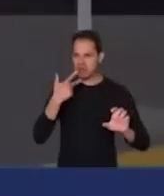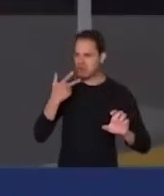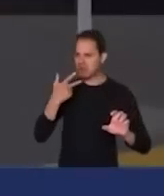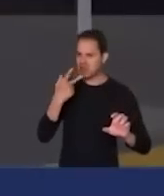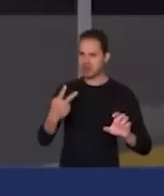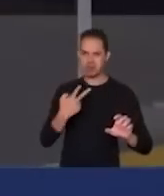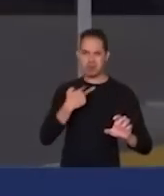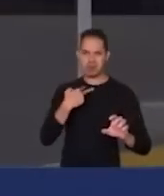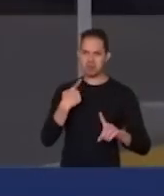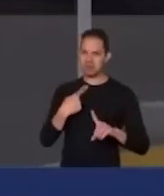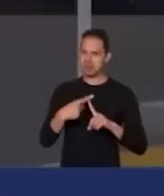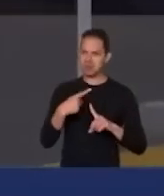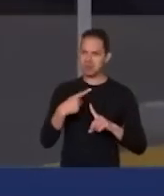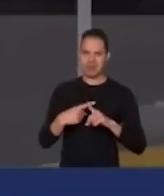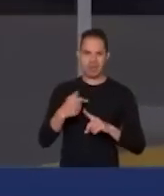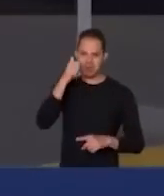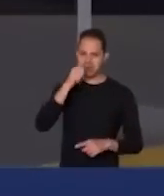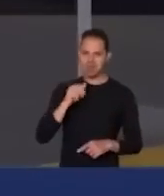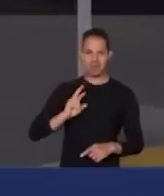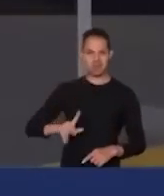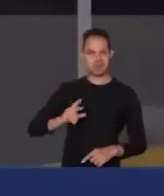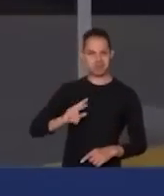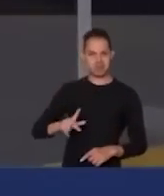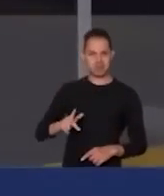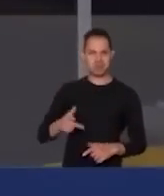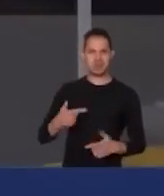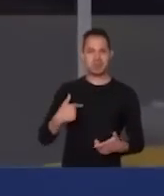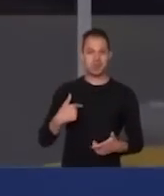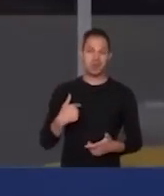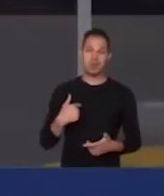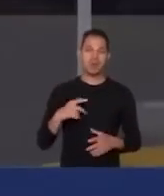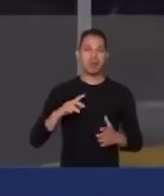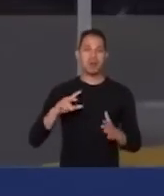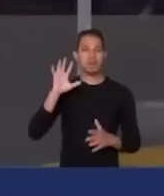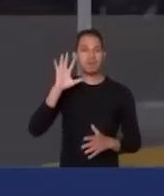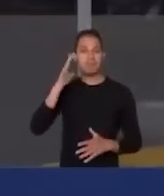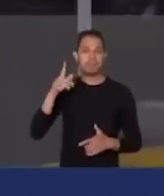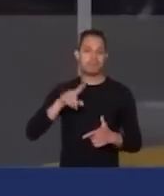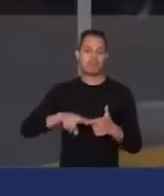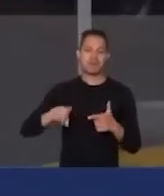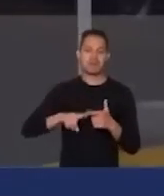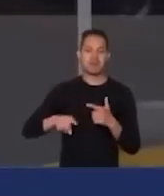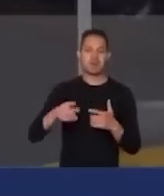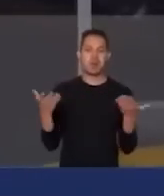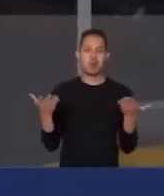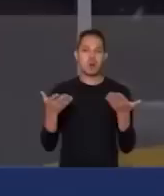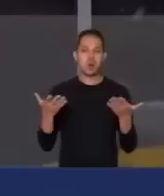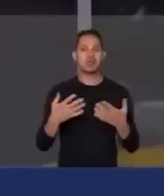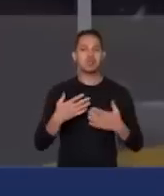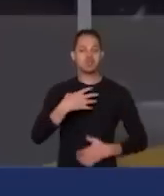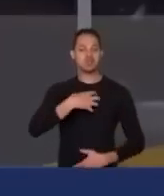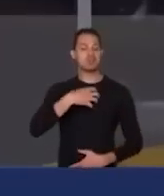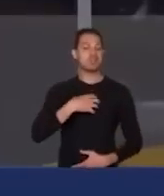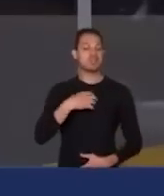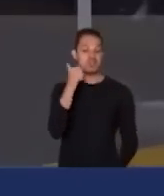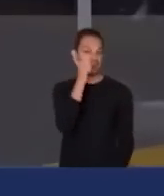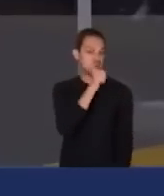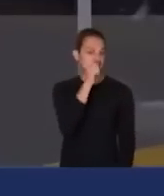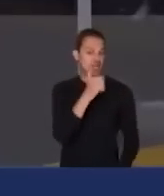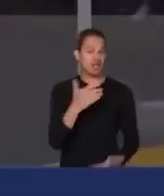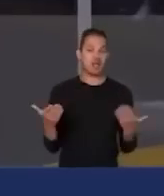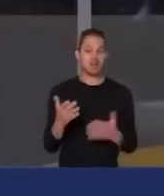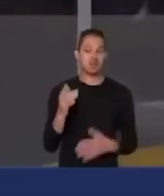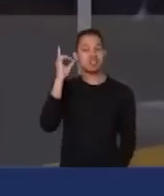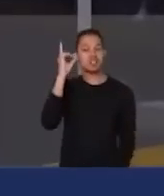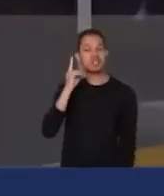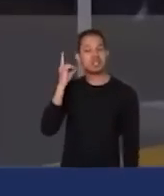Perfeito. Deputada, aproveitando já, deixa aí que a senhora comentou em relação a um terço dos parlamentares defenderem a cassação do